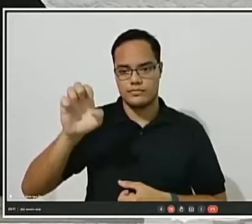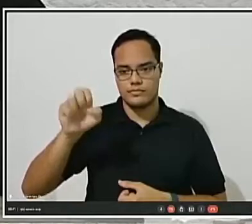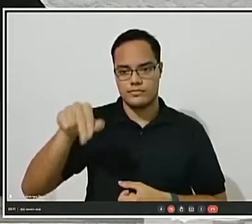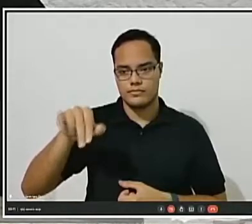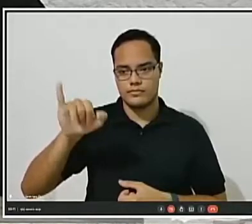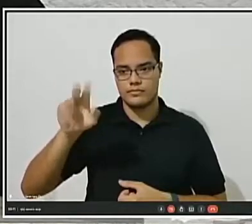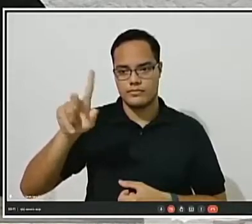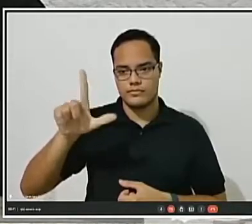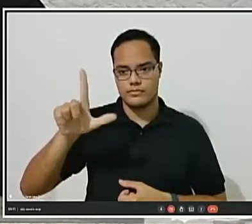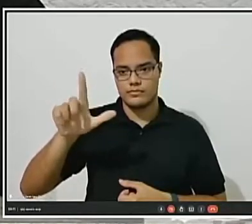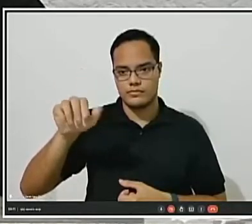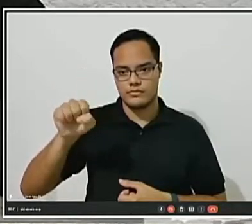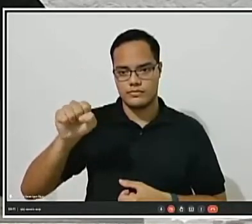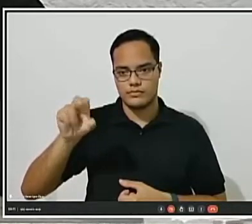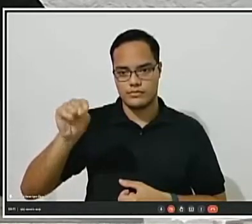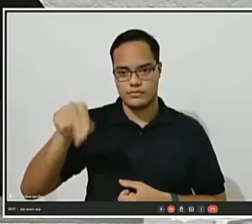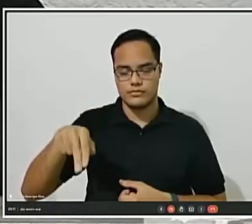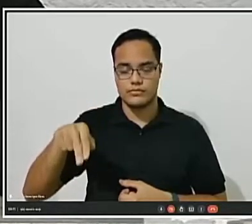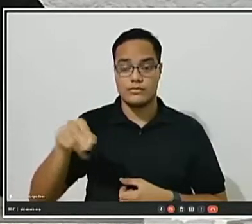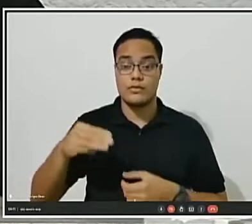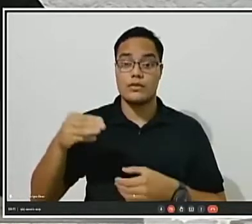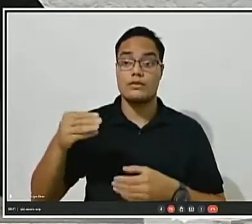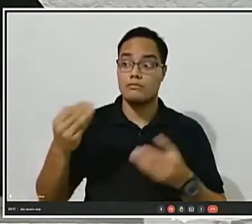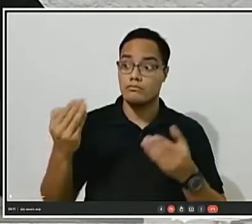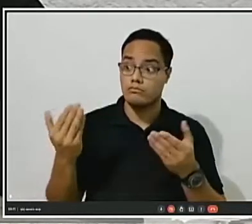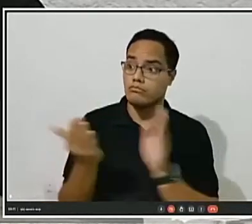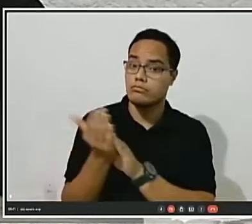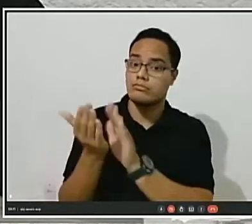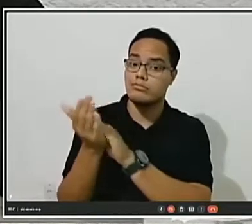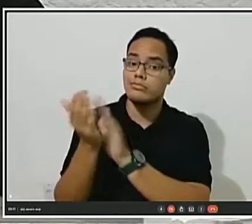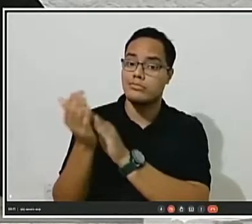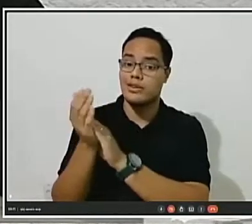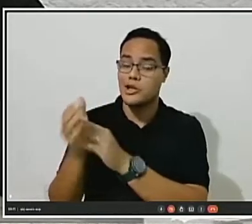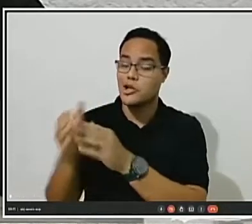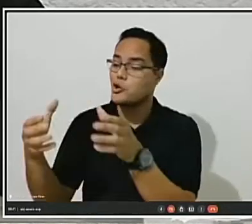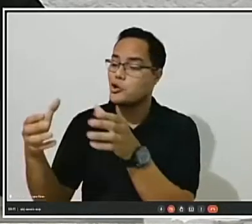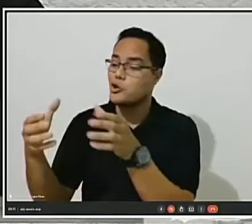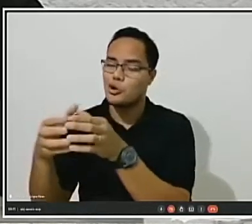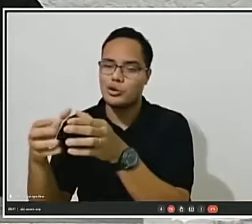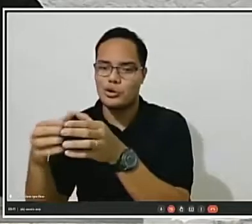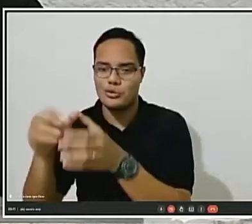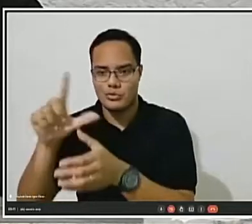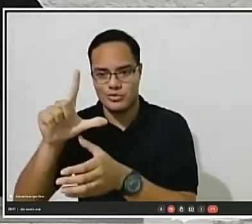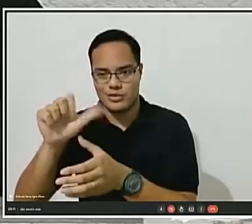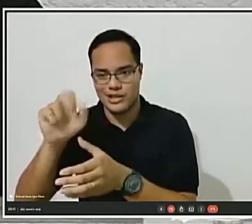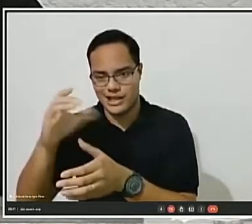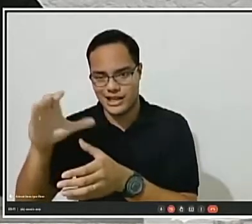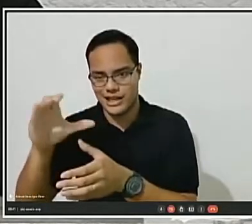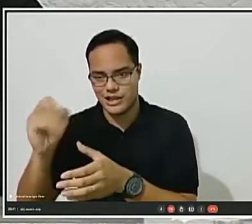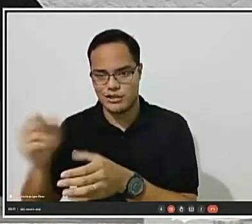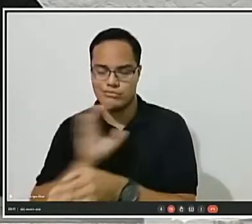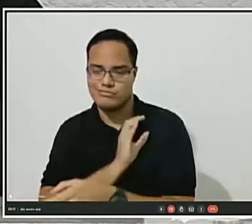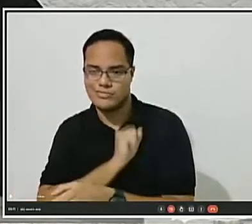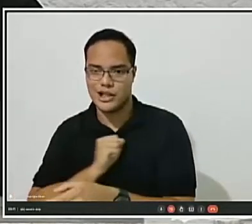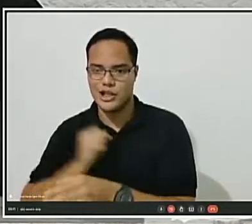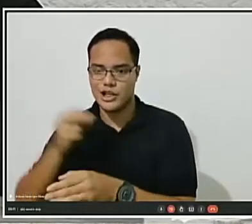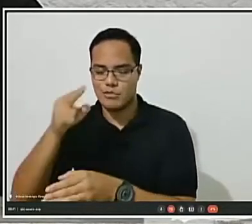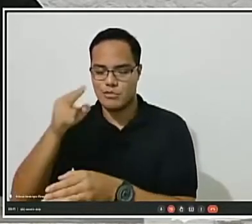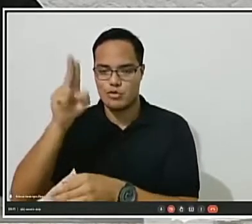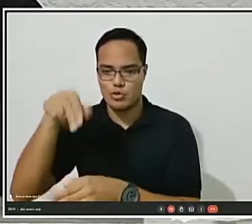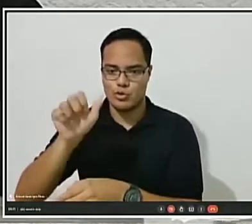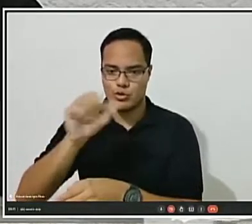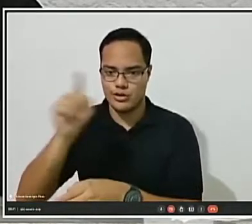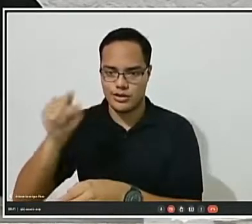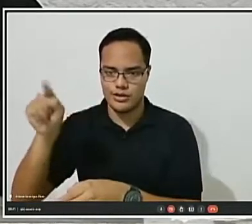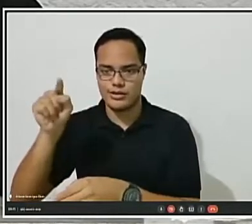Um voto de aplausos para a Associação de Laços de Amor DAO de União da Vitória, que vem desenvolvendo diversas atividades na